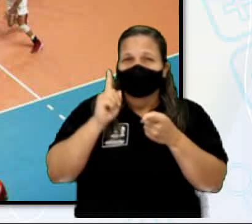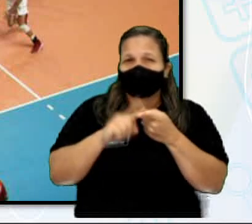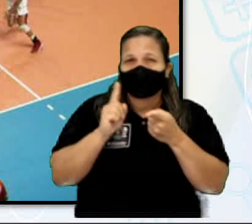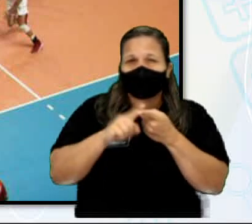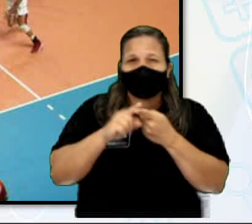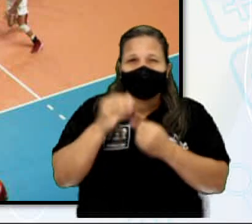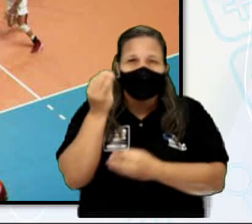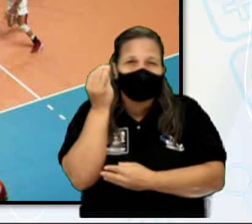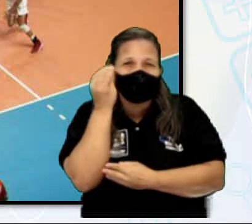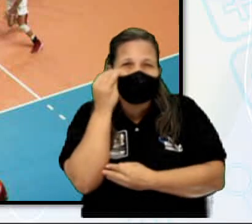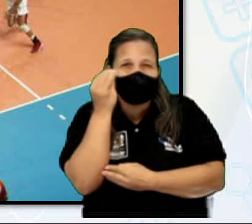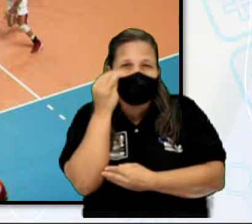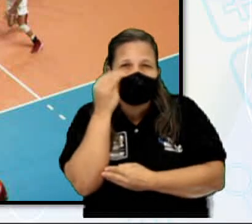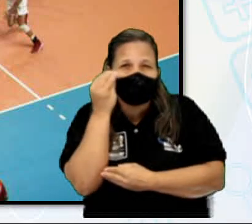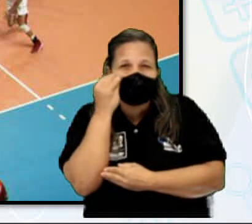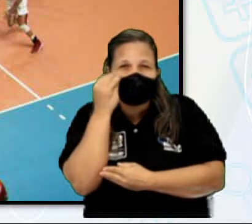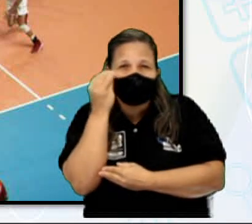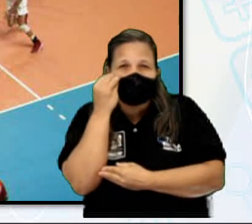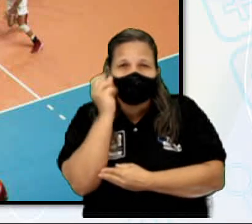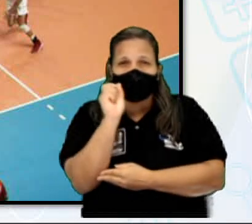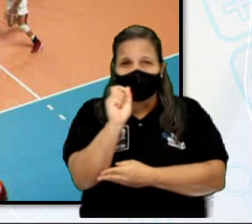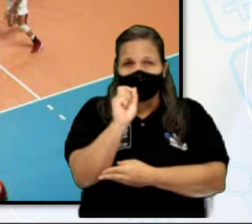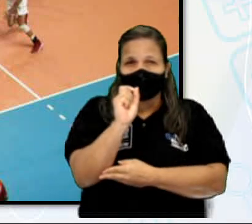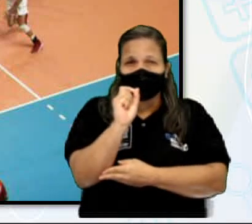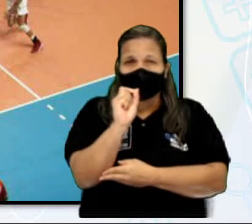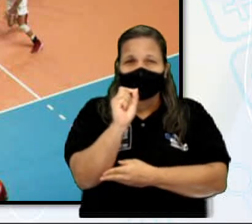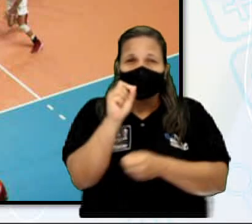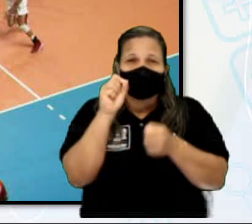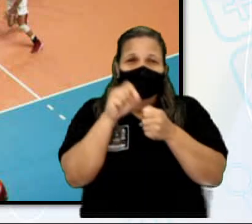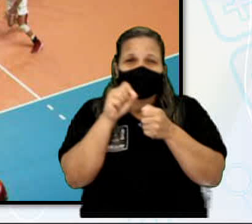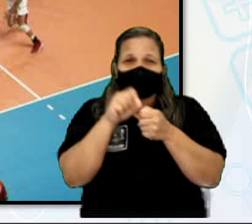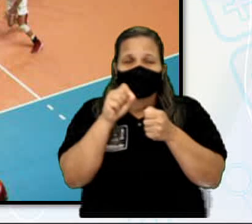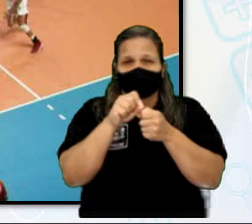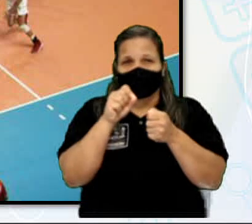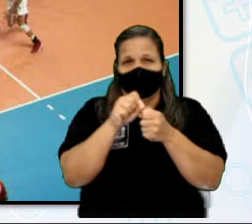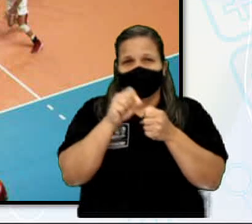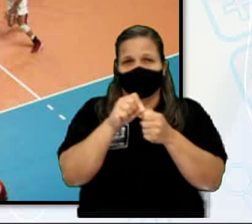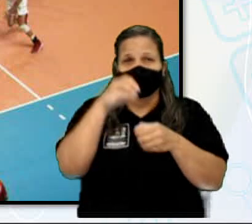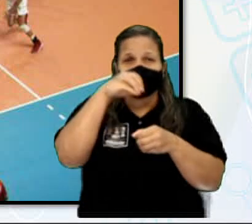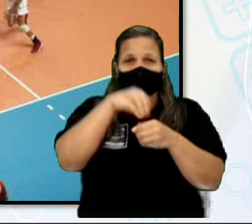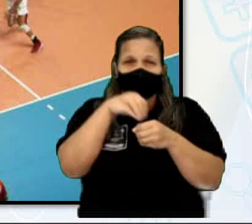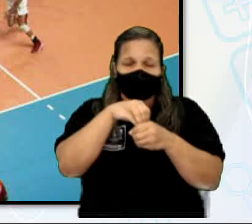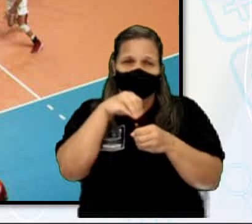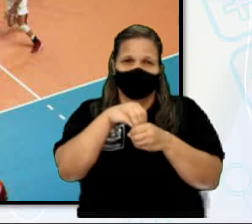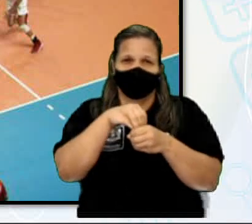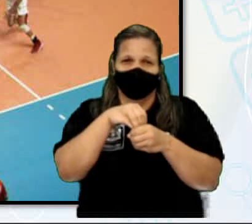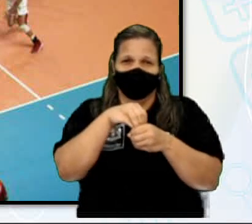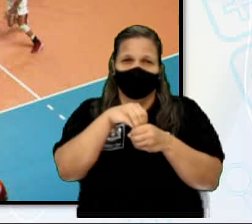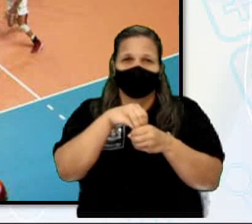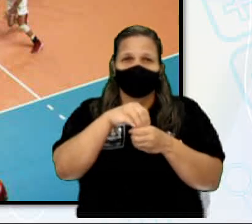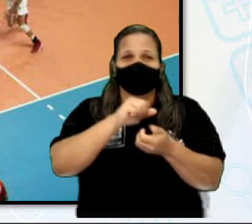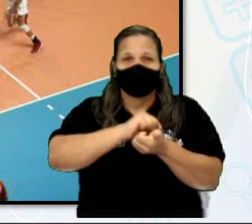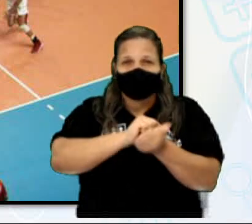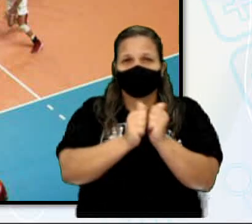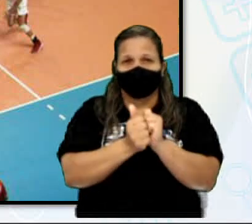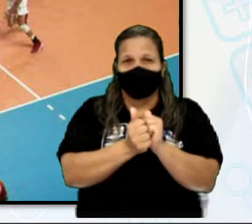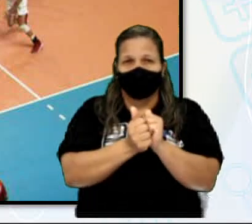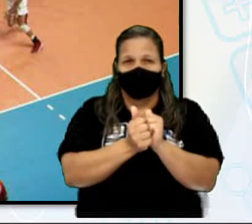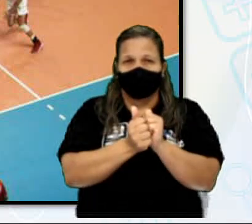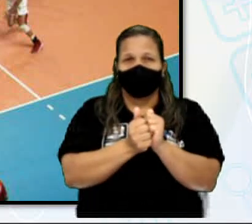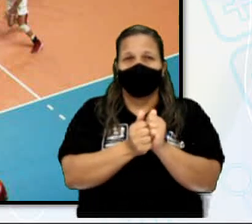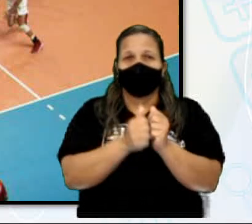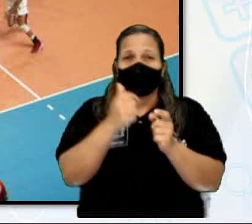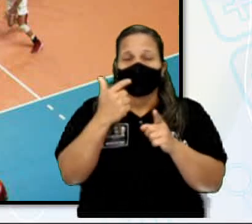4º atleta lá atrás no fundo, que também pode ser um eventual atacante dessa jogada, pode receber